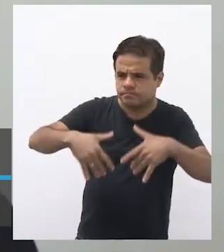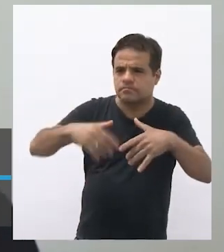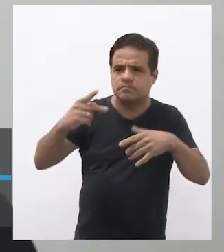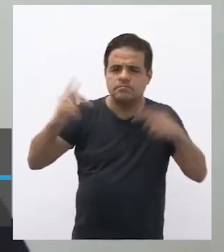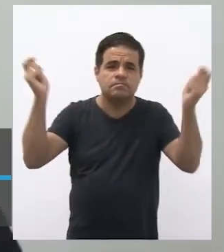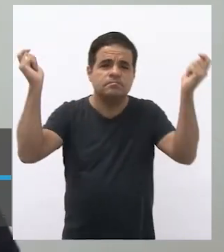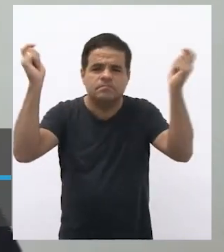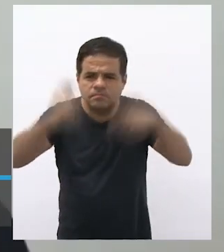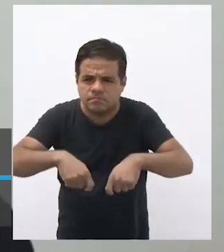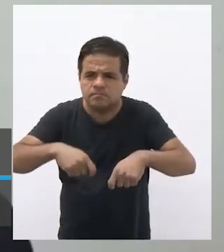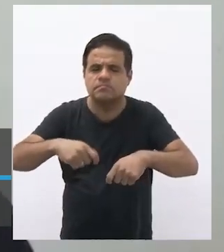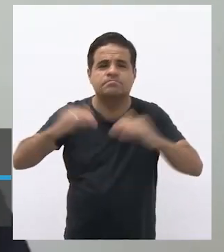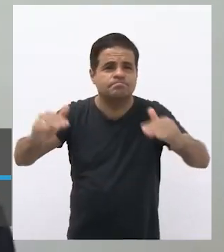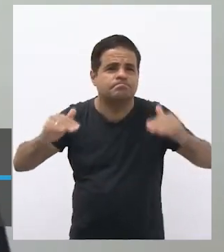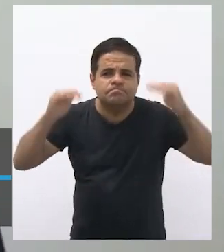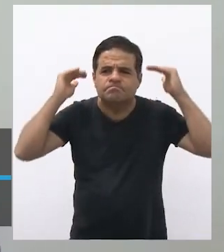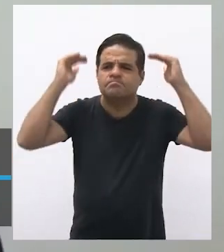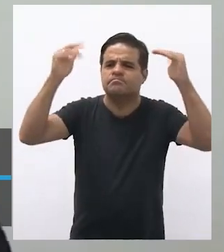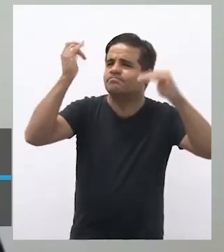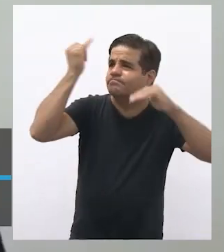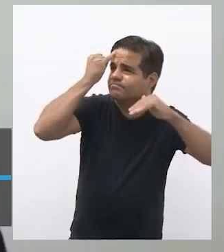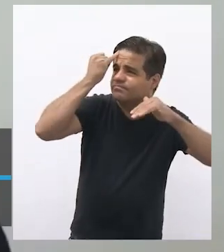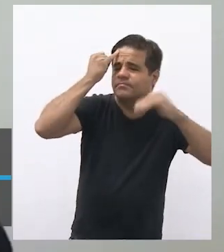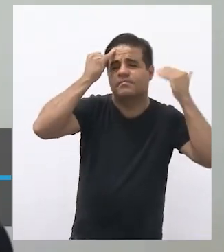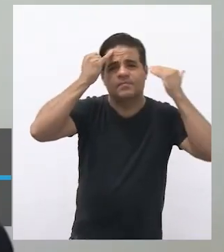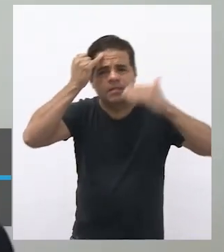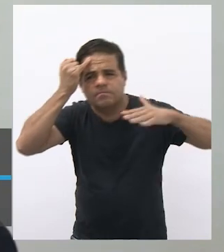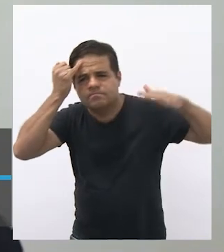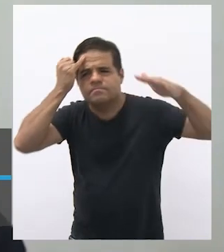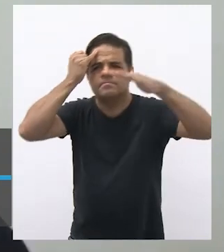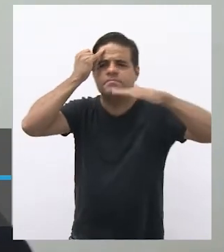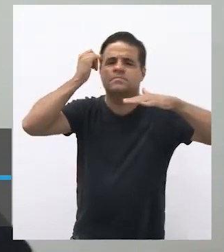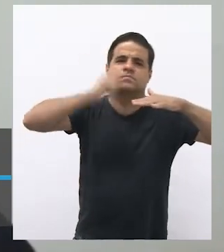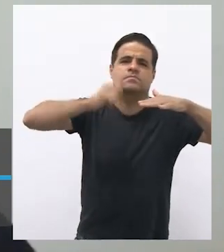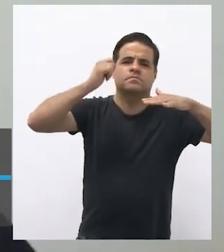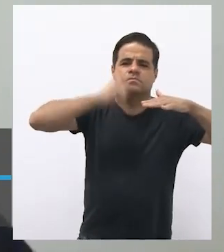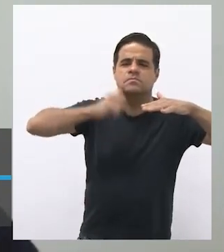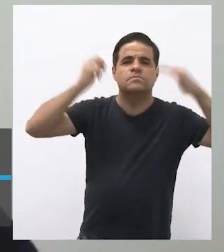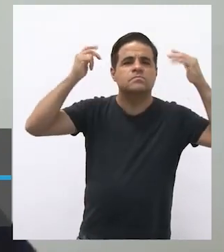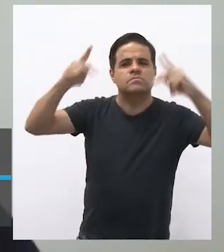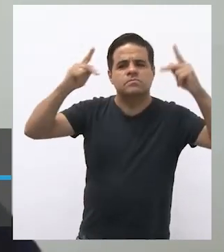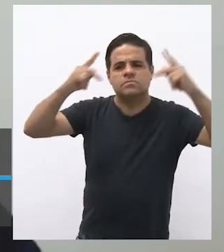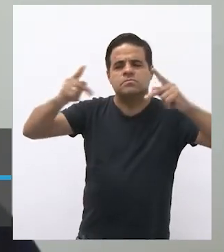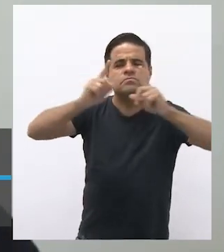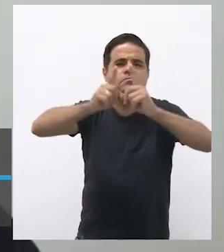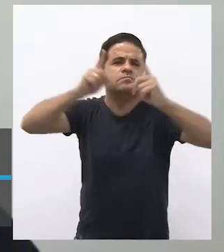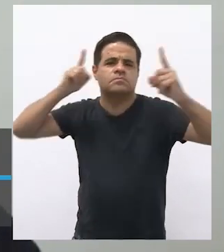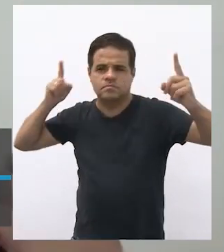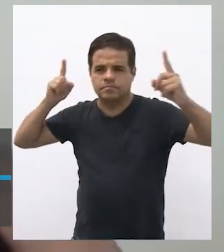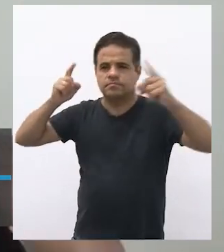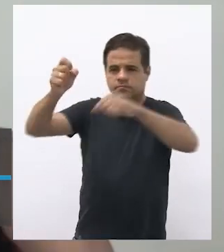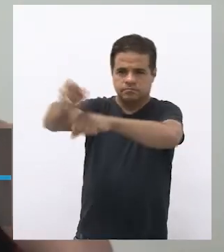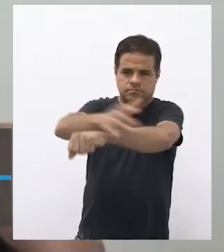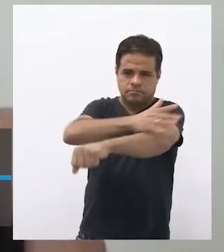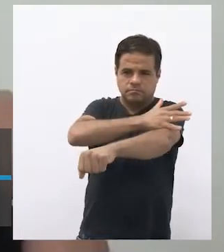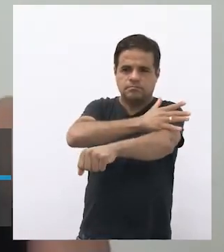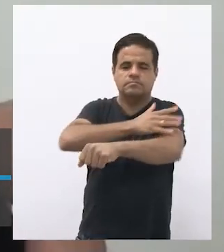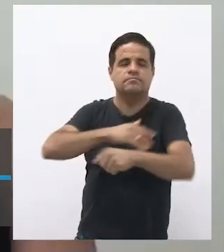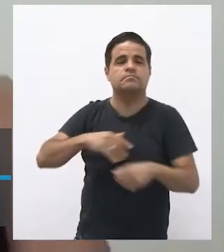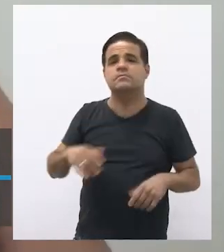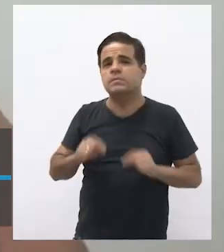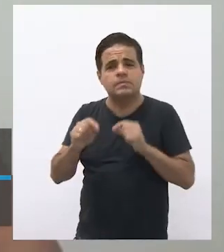atendimento, né, por conta dessa dificuldade de deslocamento. O mesmo ocorre com crianças e adolescentes, né,